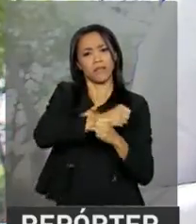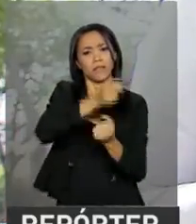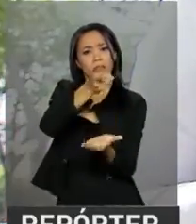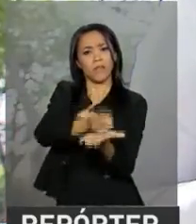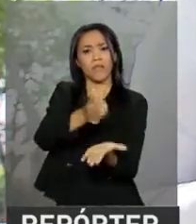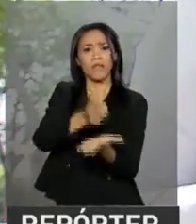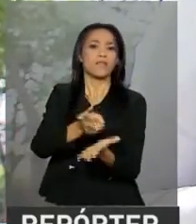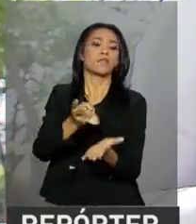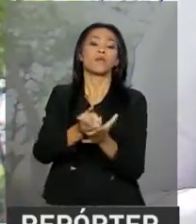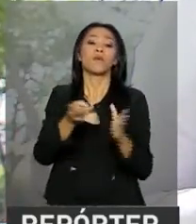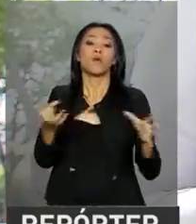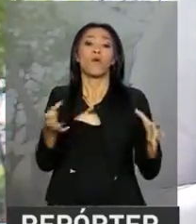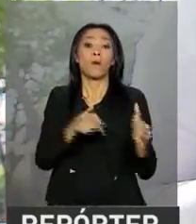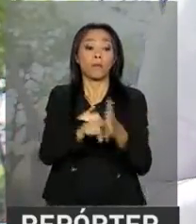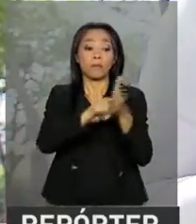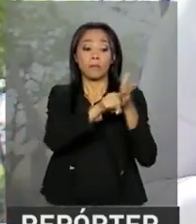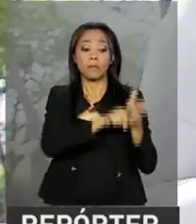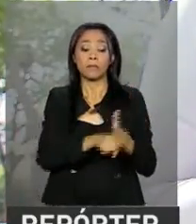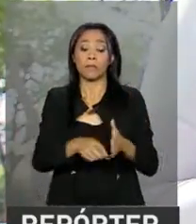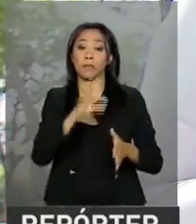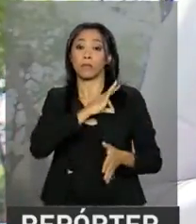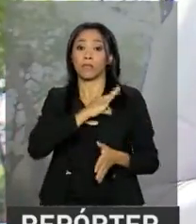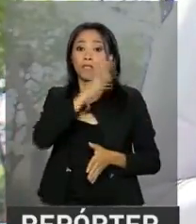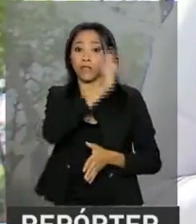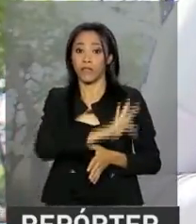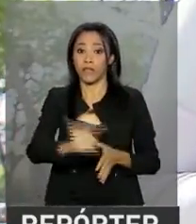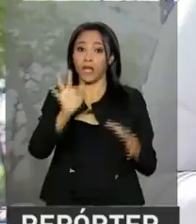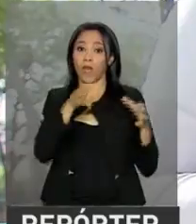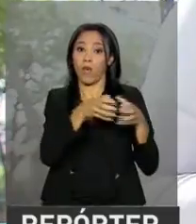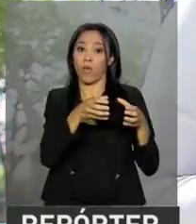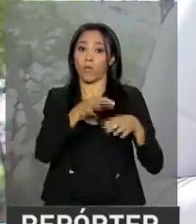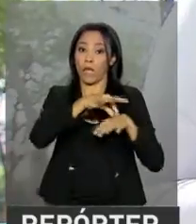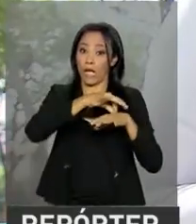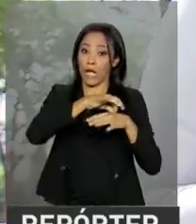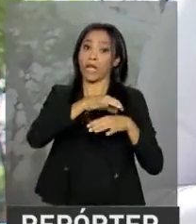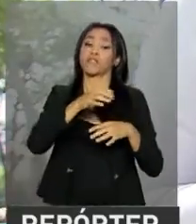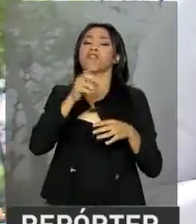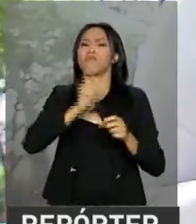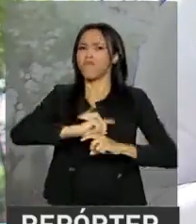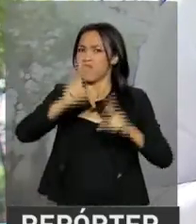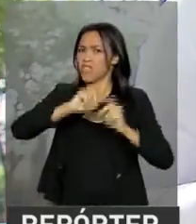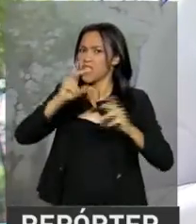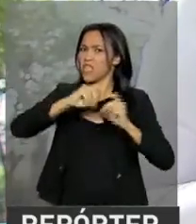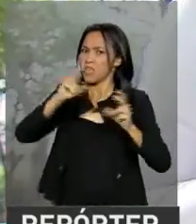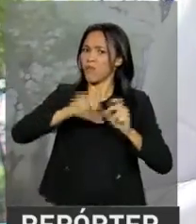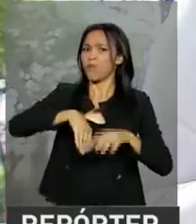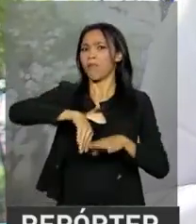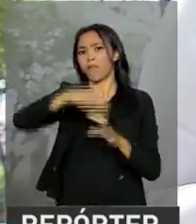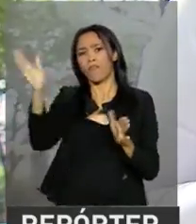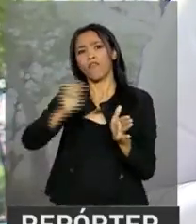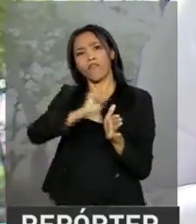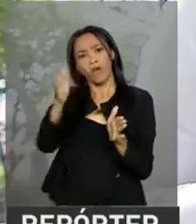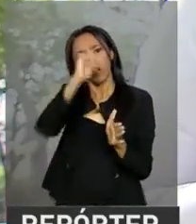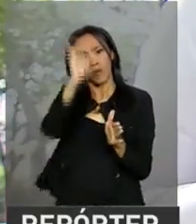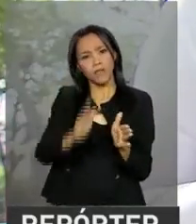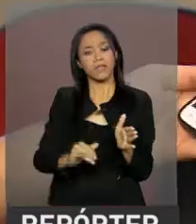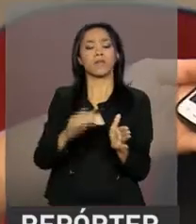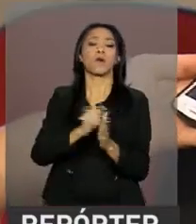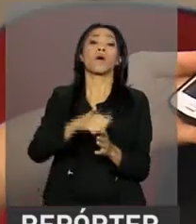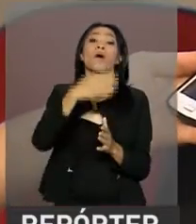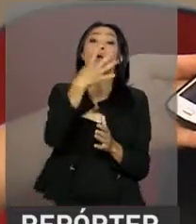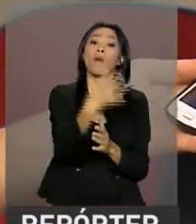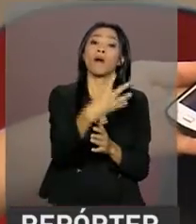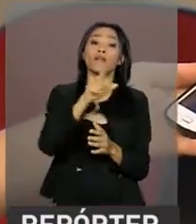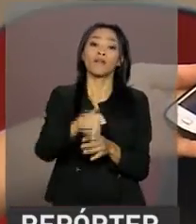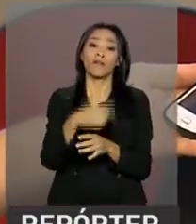carne fraca da polícia federal houve um aumento das vendas das carnes brasileiras para o exterior de cerca de 4,4 por cento o